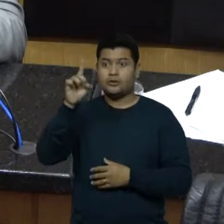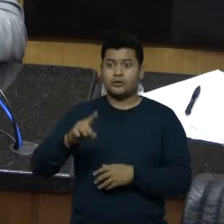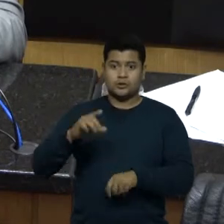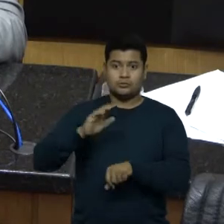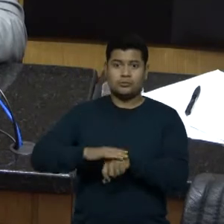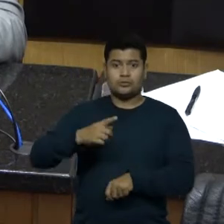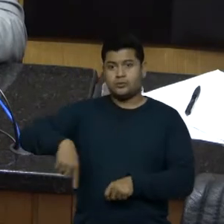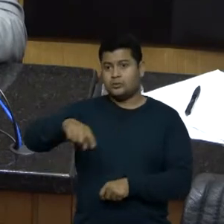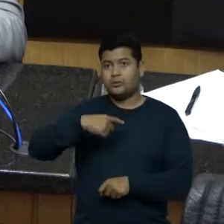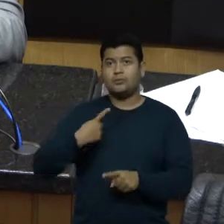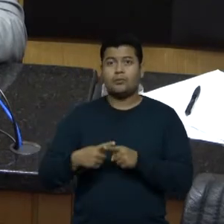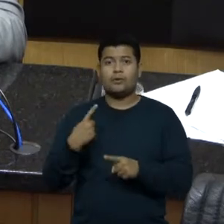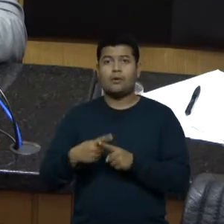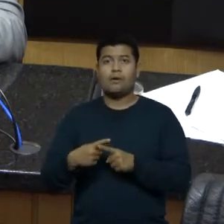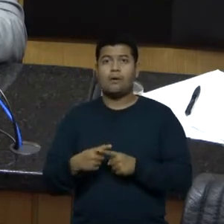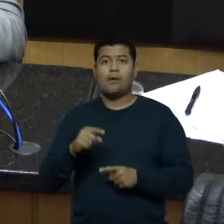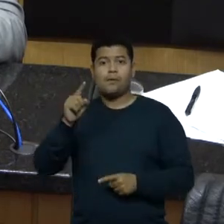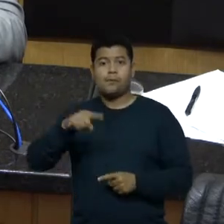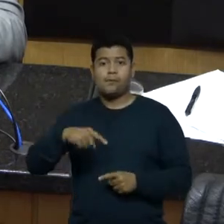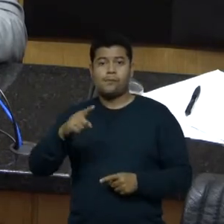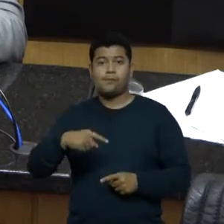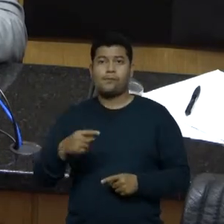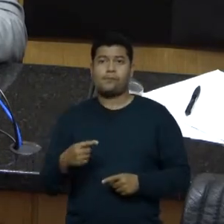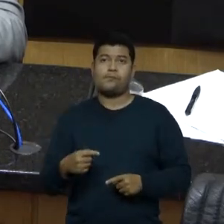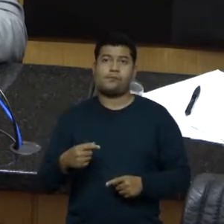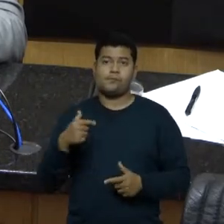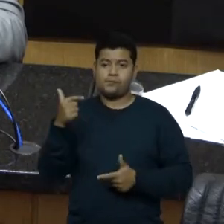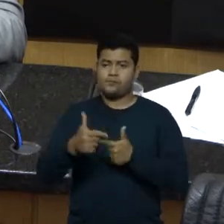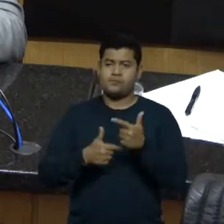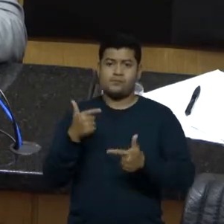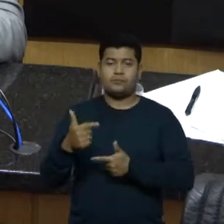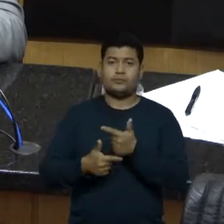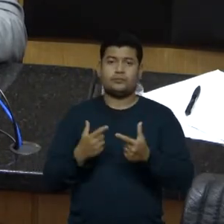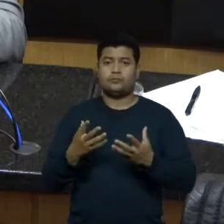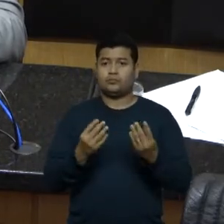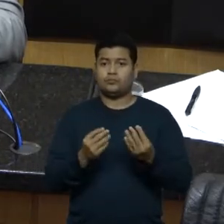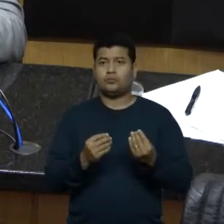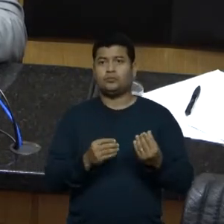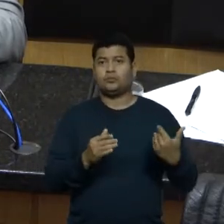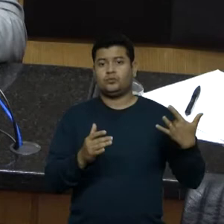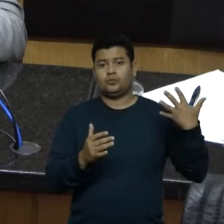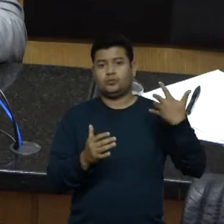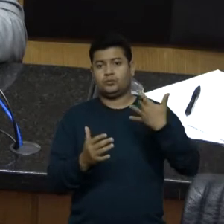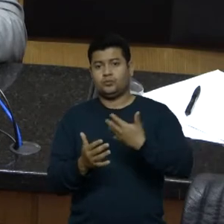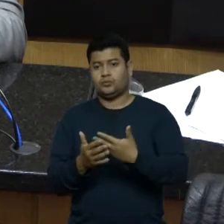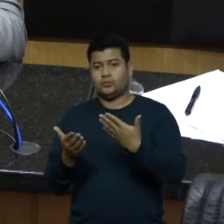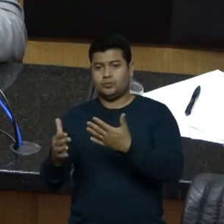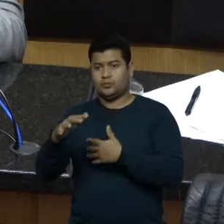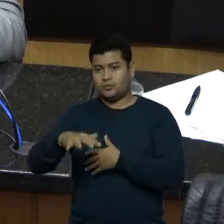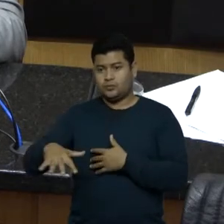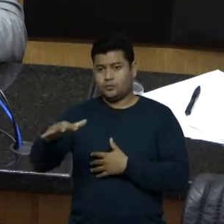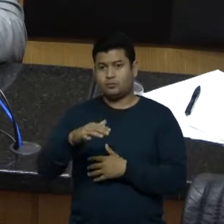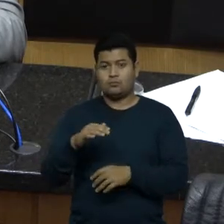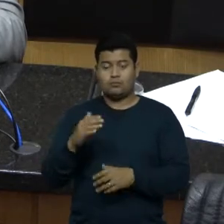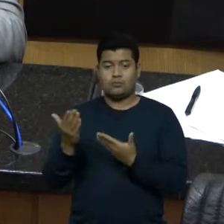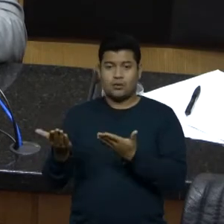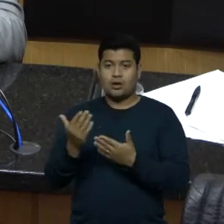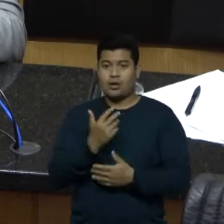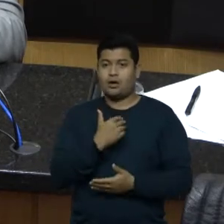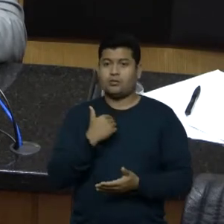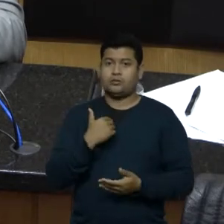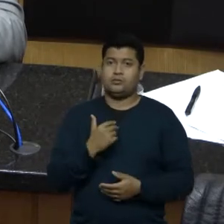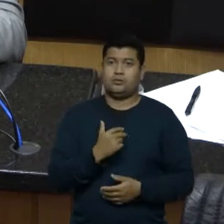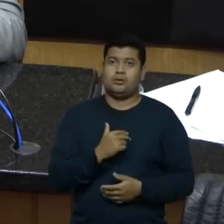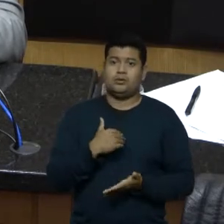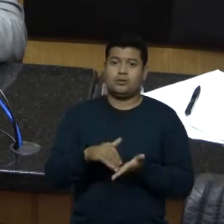porque era algo que vinha sido trabalhado há muito tempo pelo setor e o próprio secretário Paulo ele depois